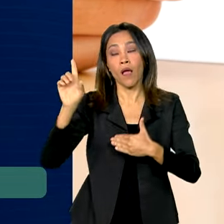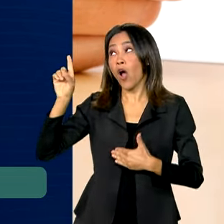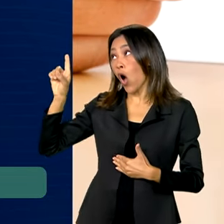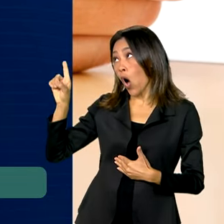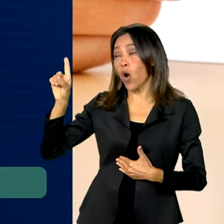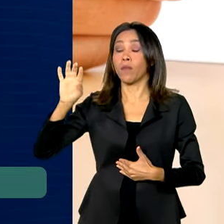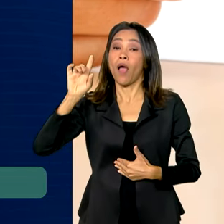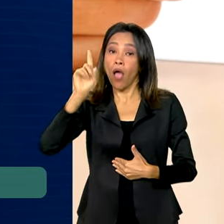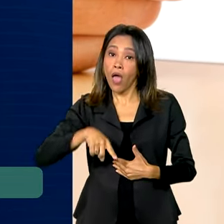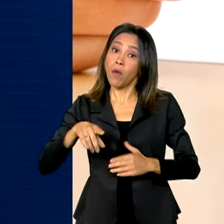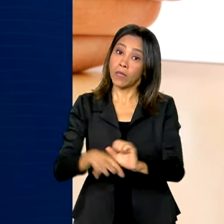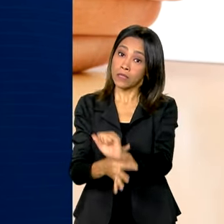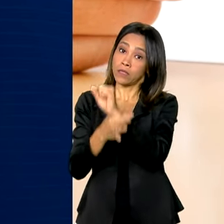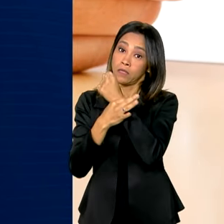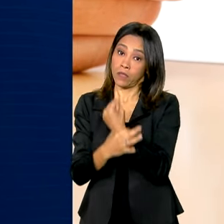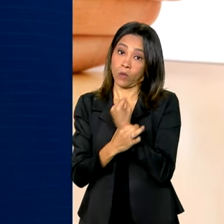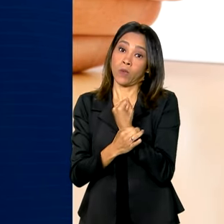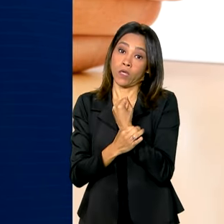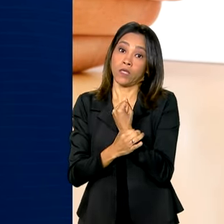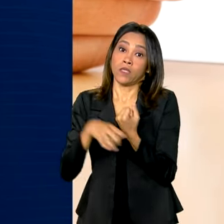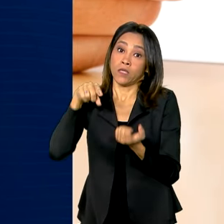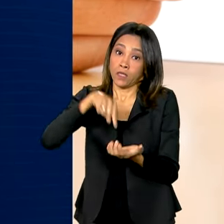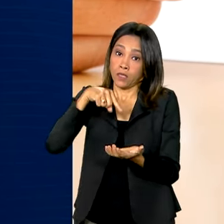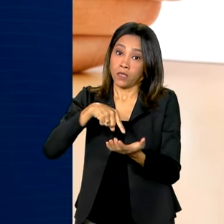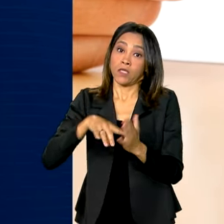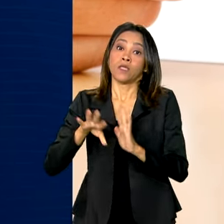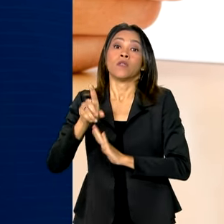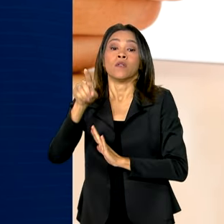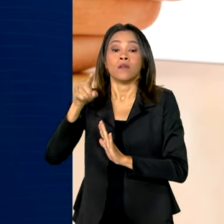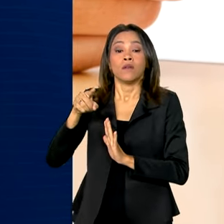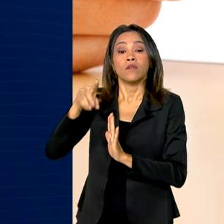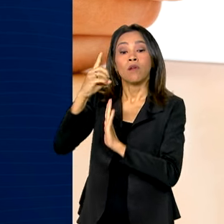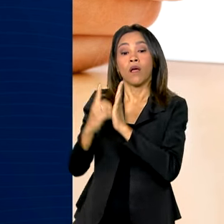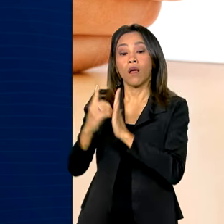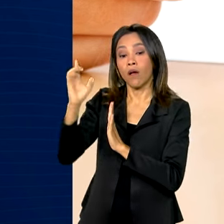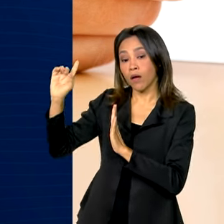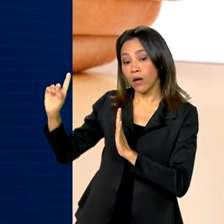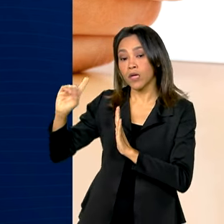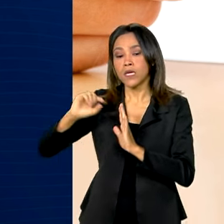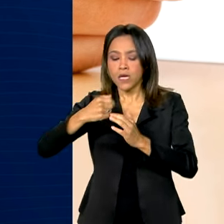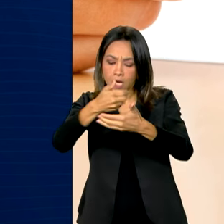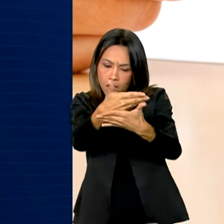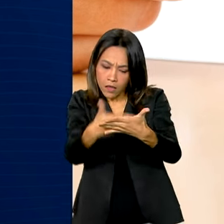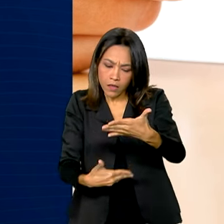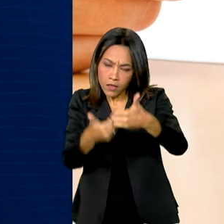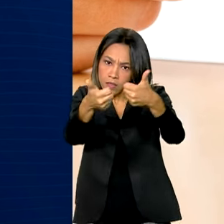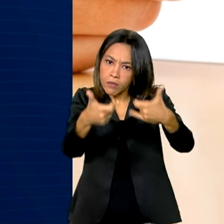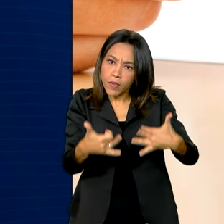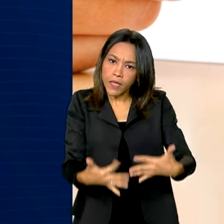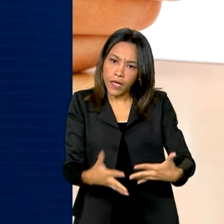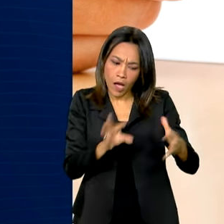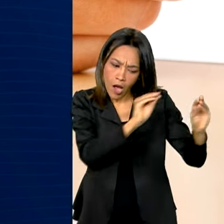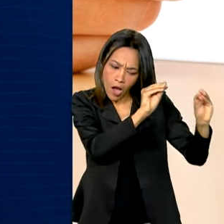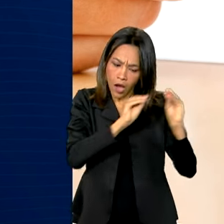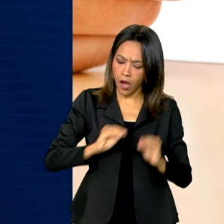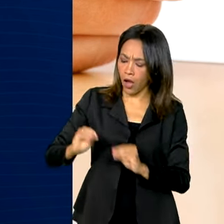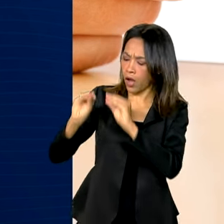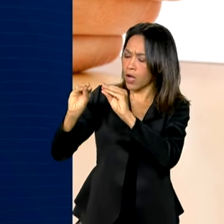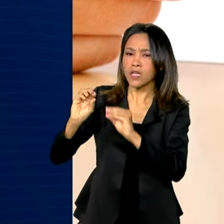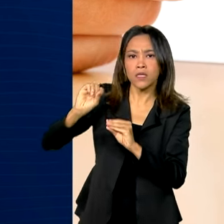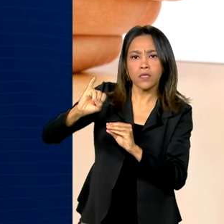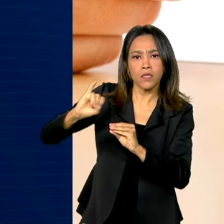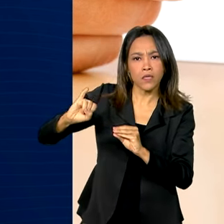prevenção jurídica caso ocorram novos adiamentos. O documento especifica que a mudança só pode ocorrer em